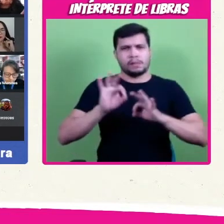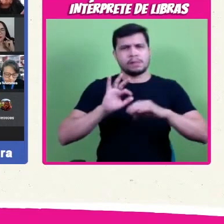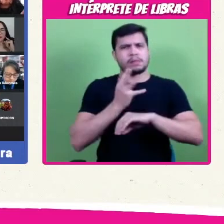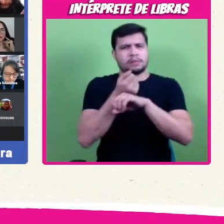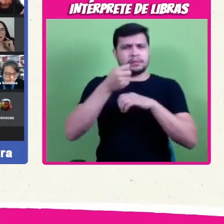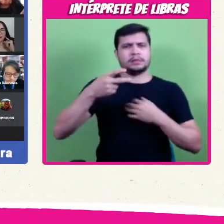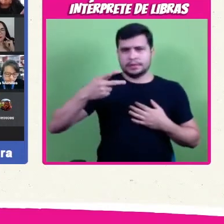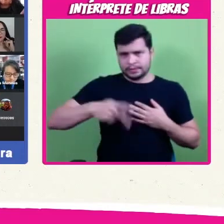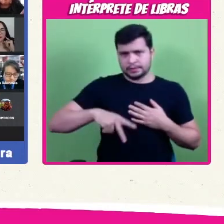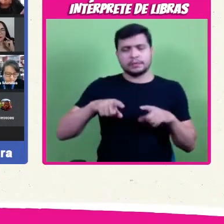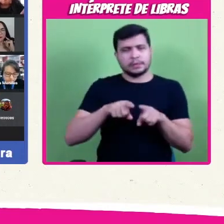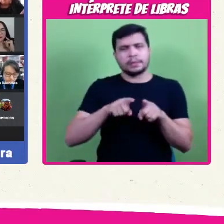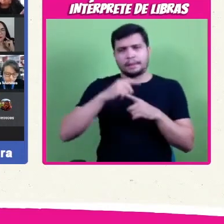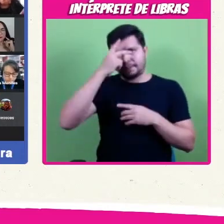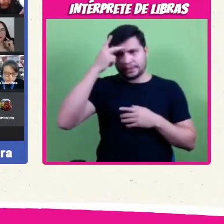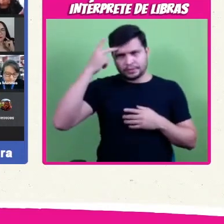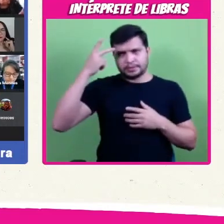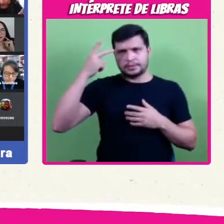no